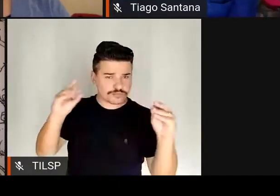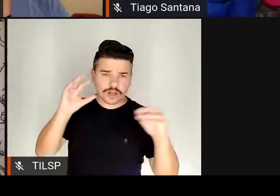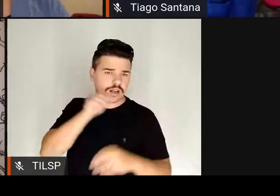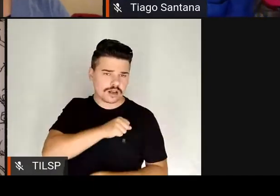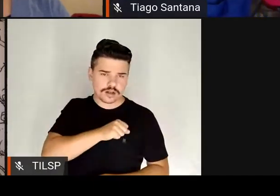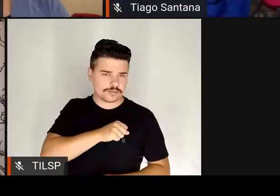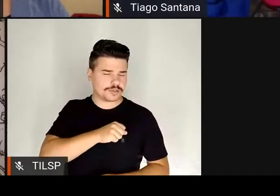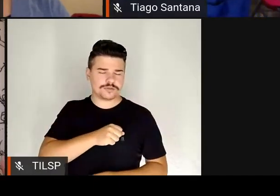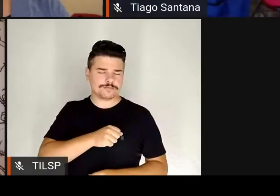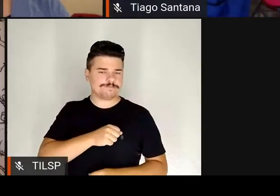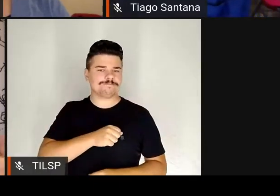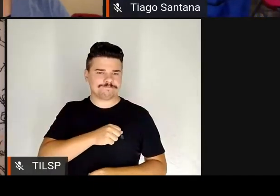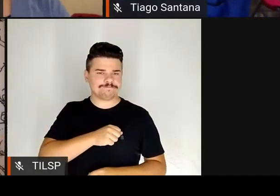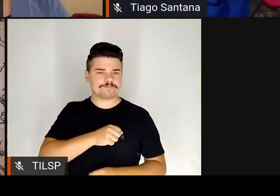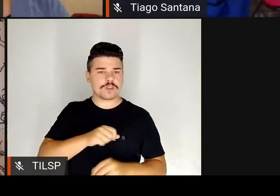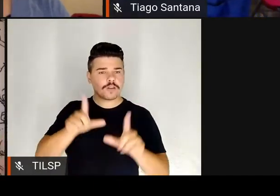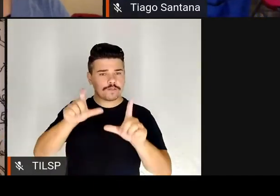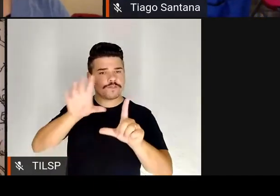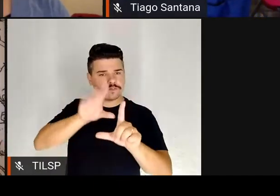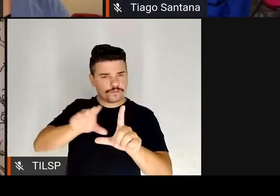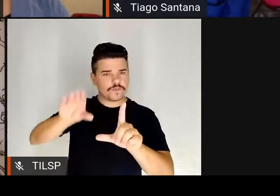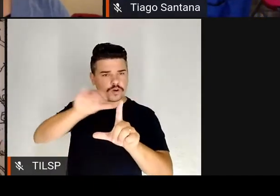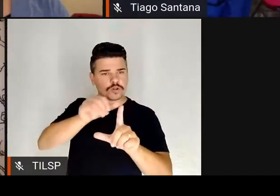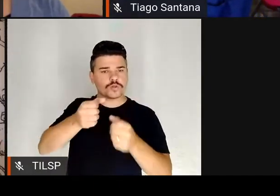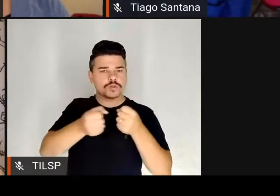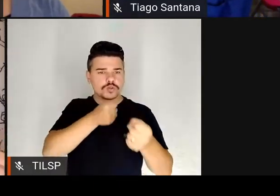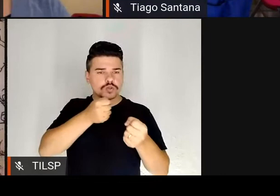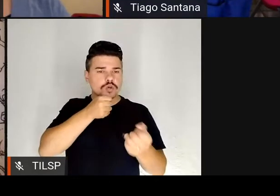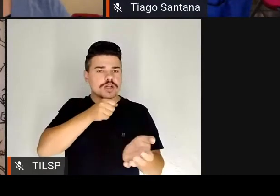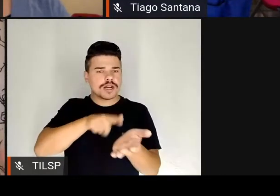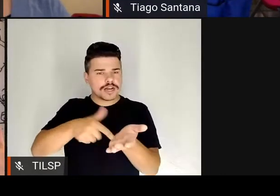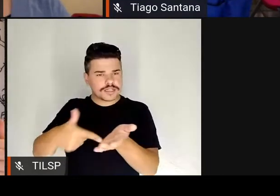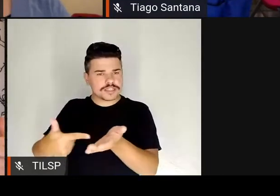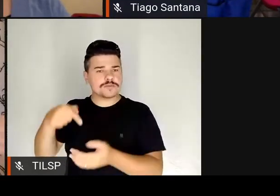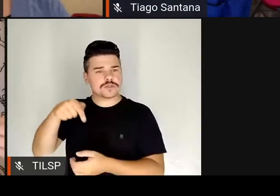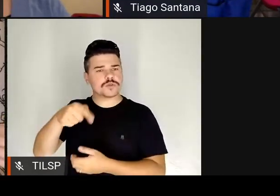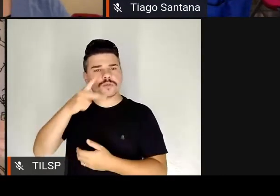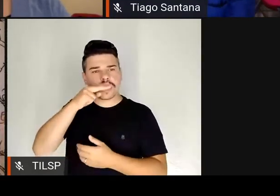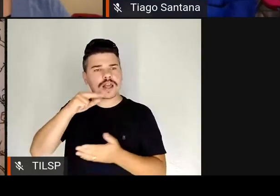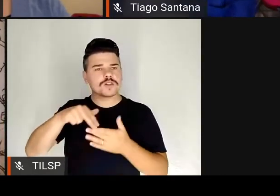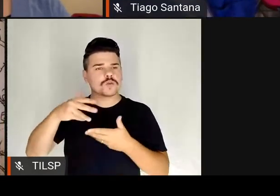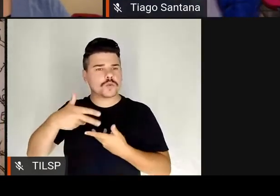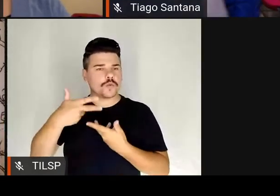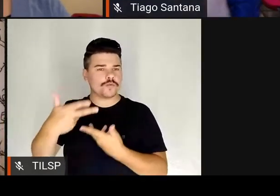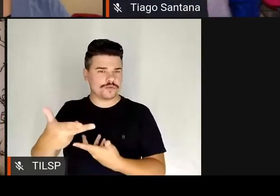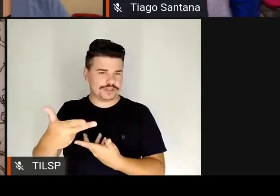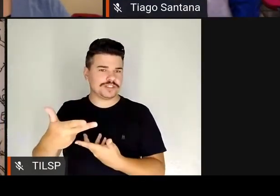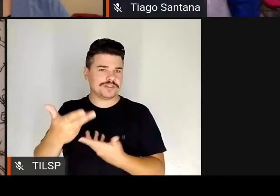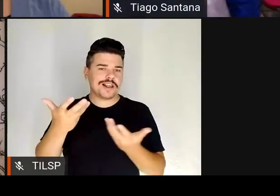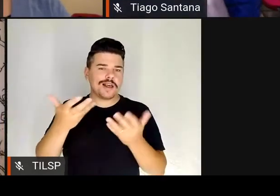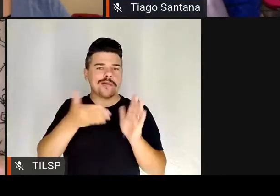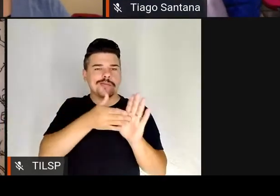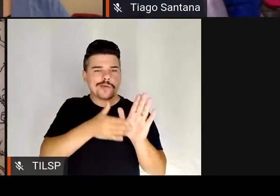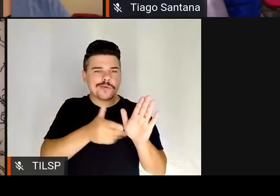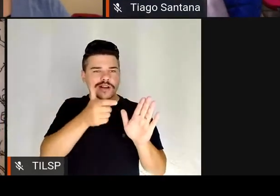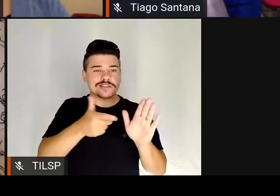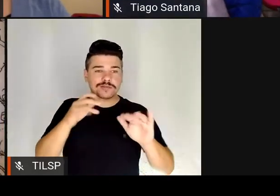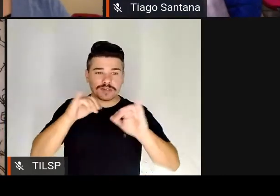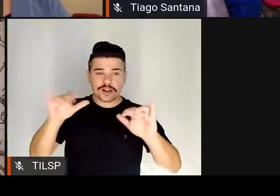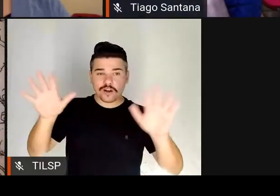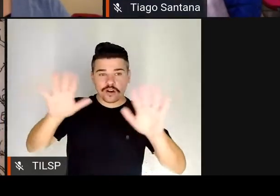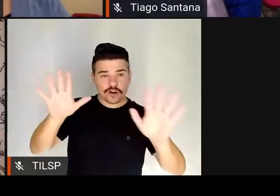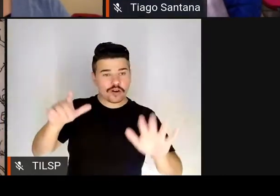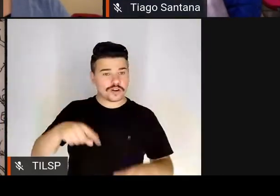acho que o fotojornalismo, ele é sempre um convite, assim, uma proposta para dizer: ó, estamos aqui